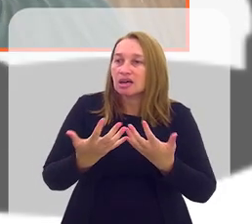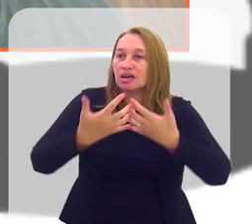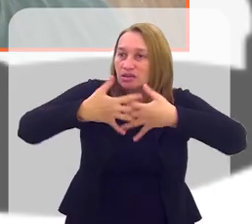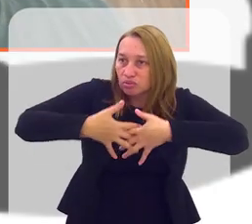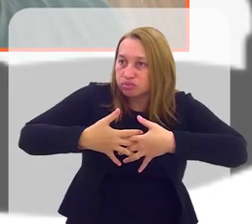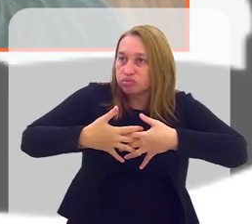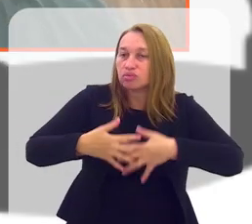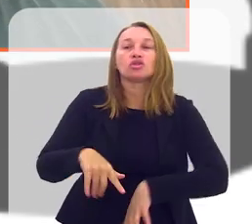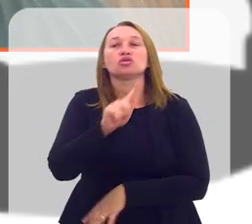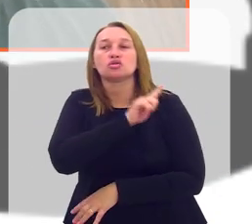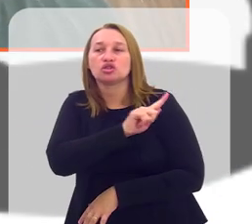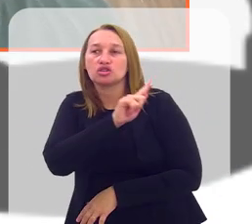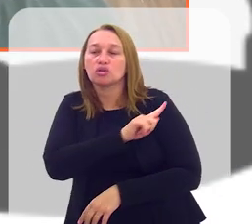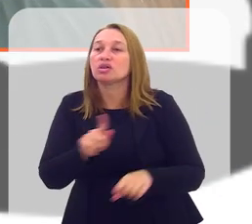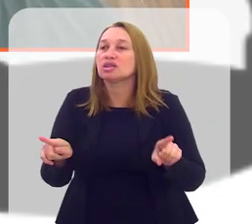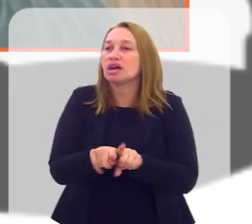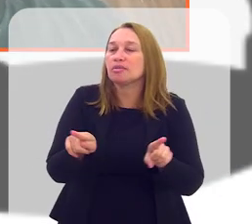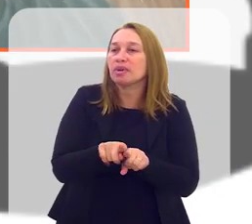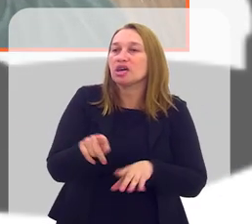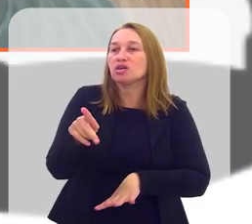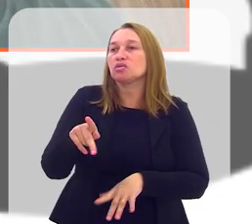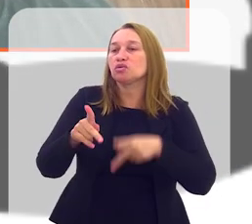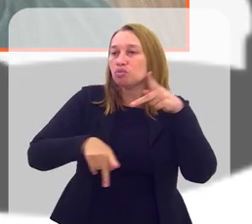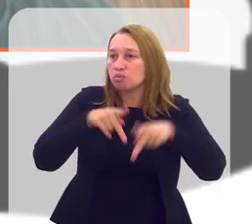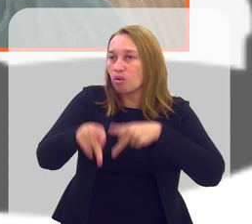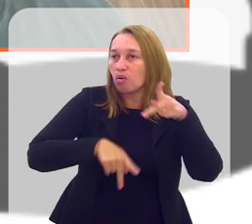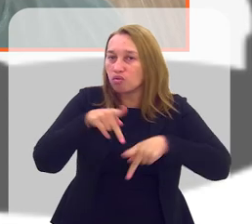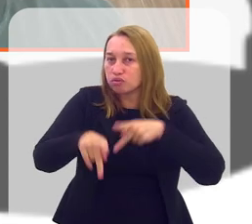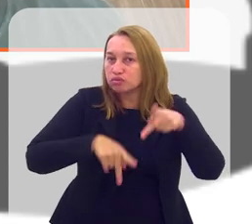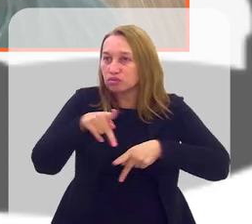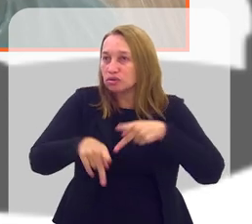gestor, que vai saber por onde começar, tanto a vida